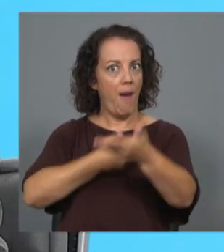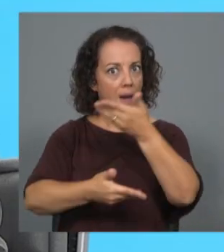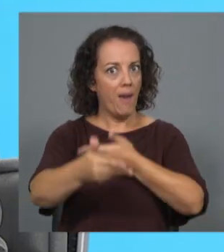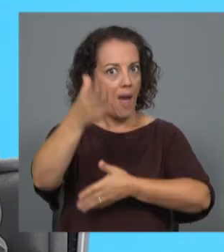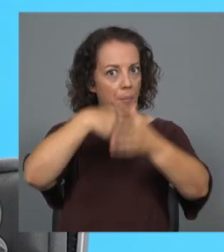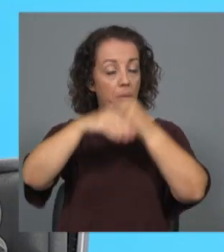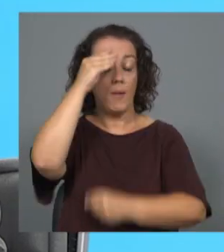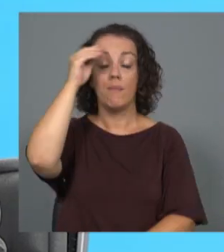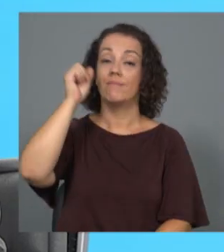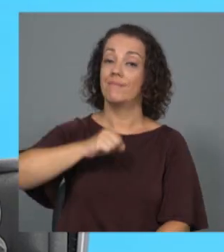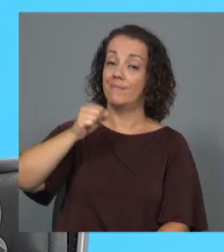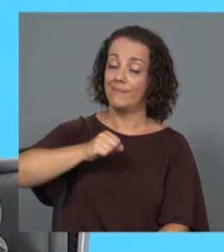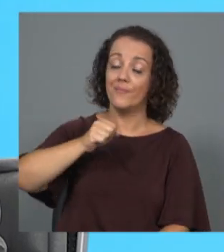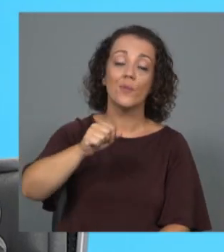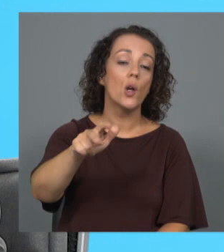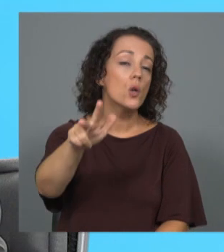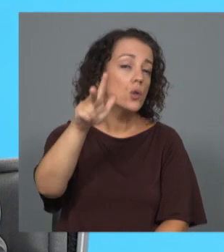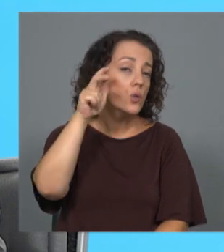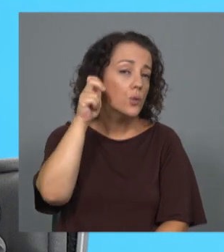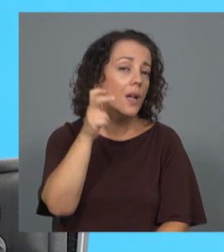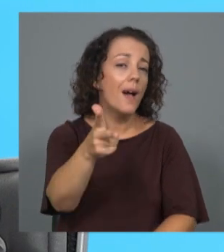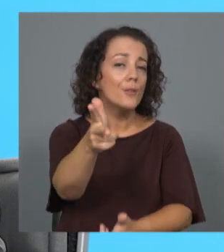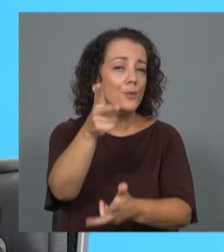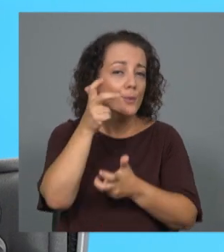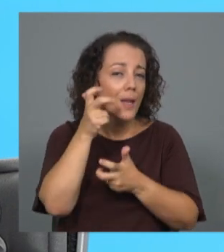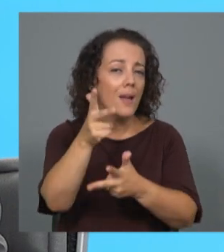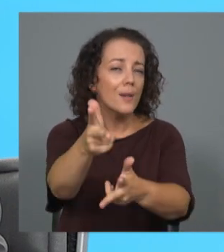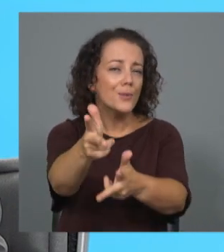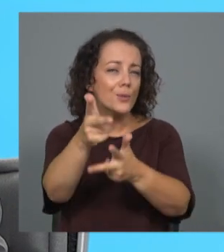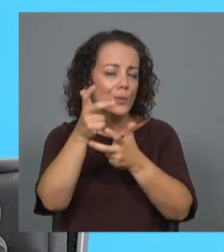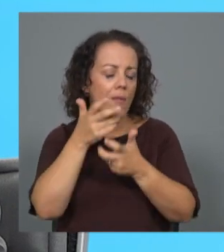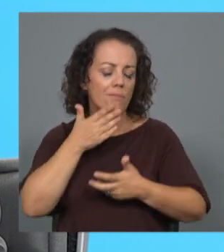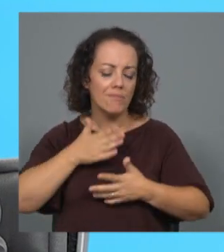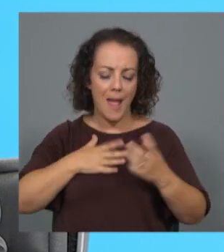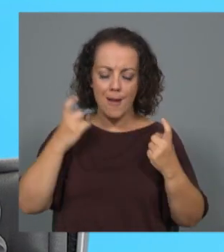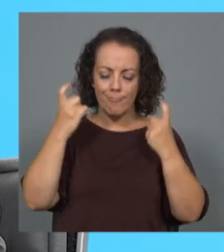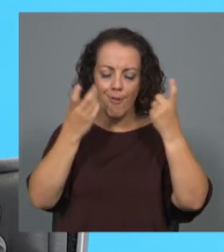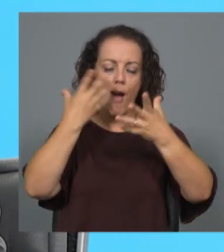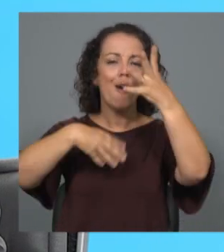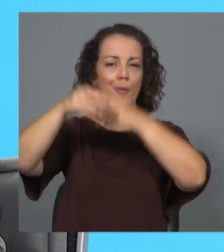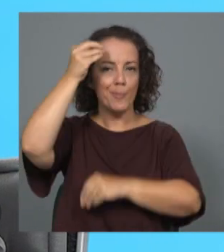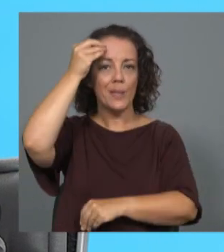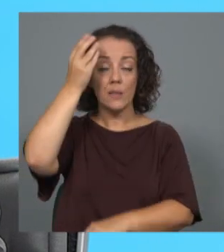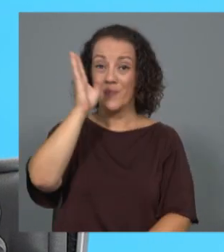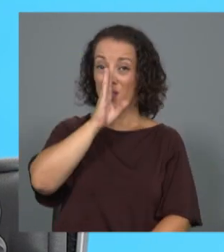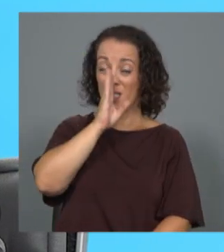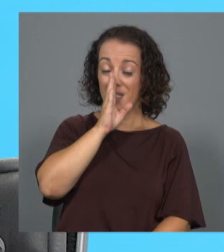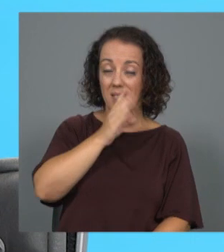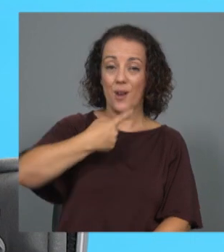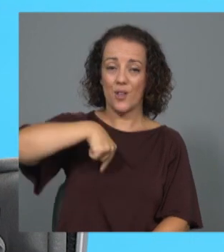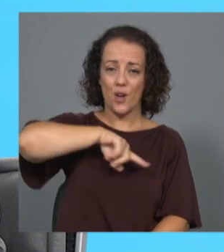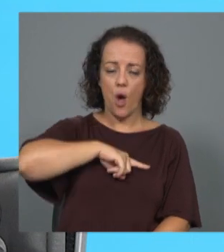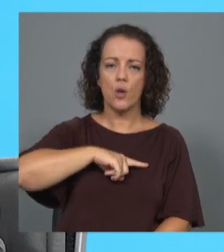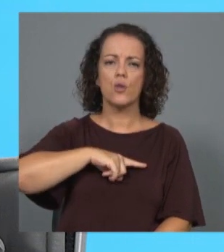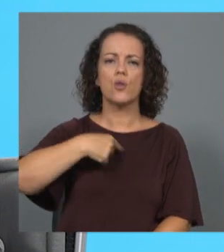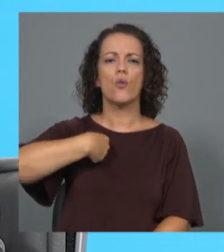Escutar, escutar, escutar e aprender. Porque se nós vamos com a intenção